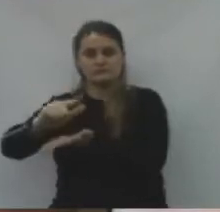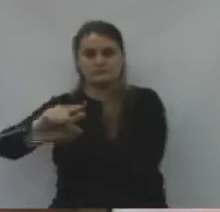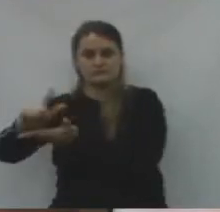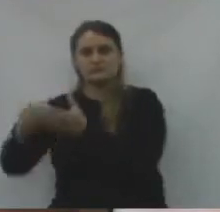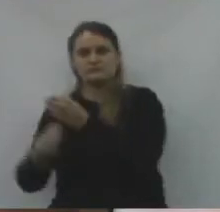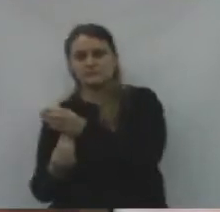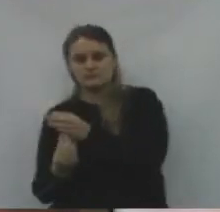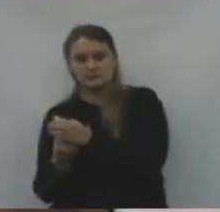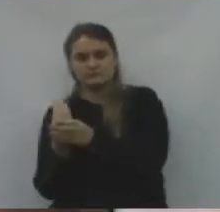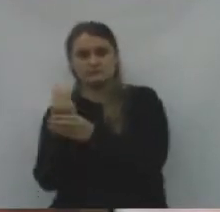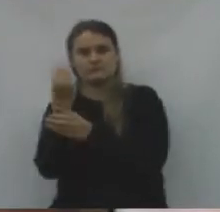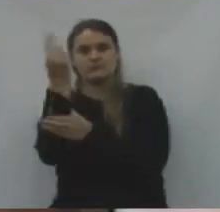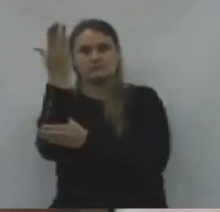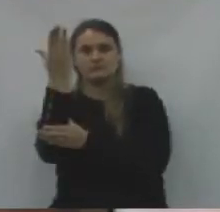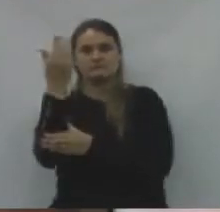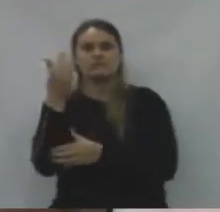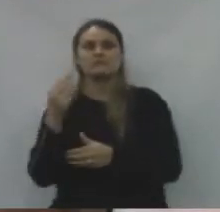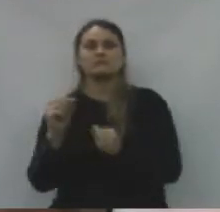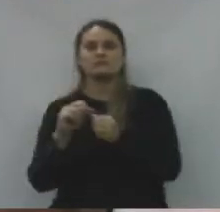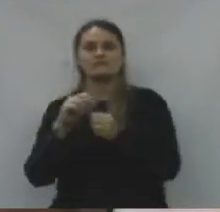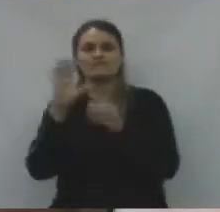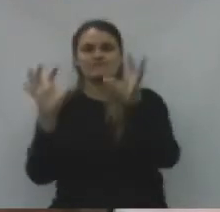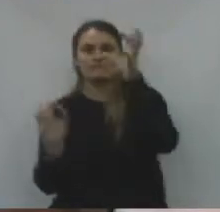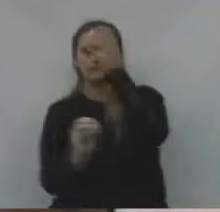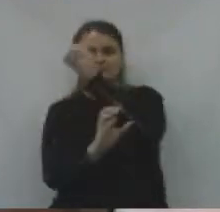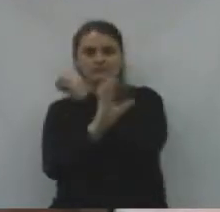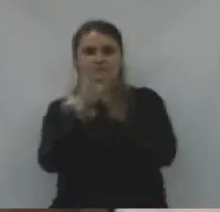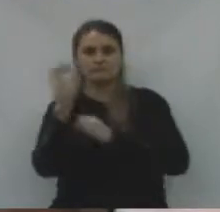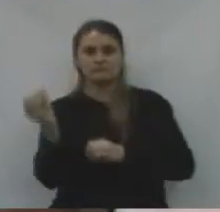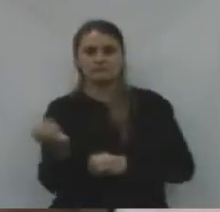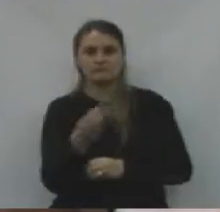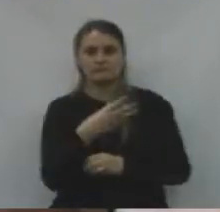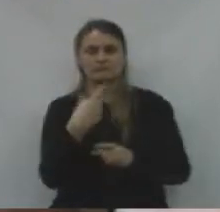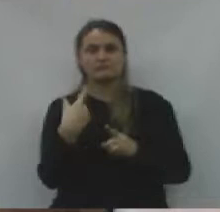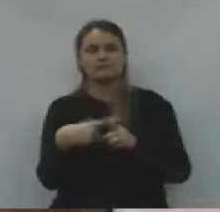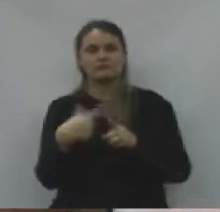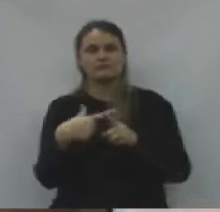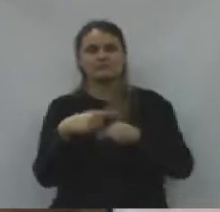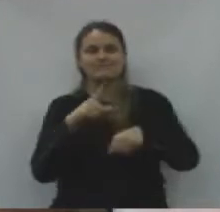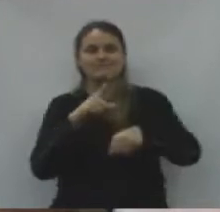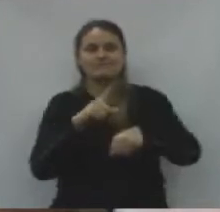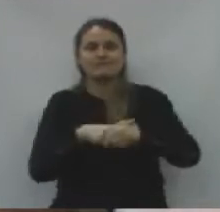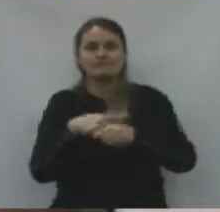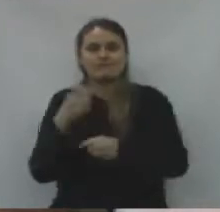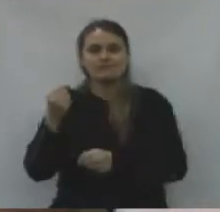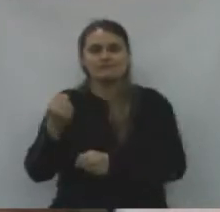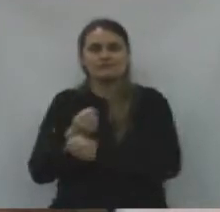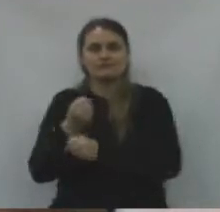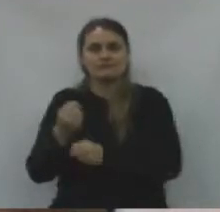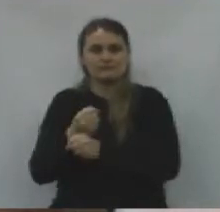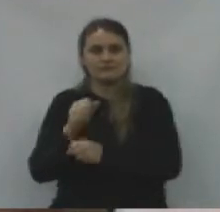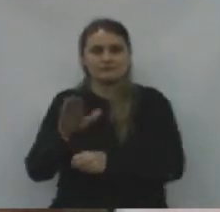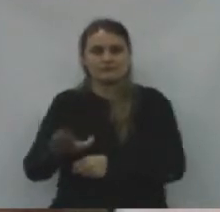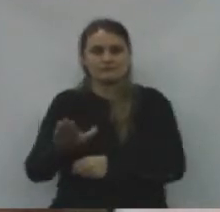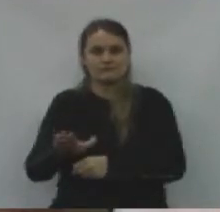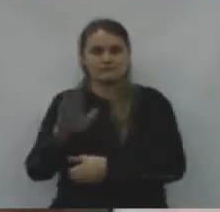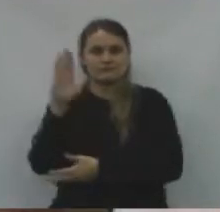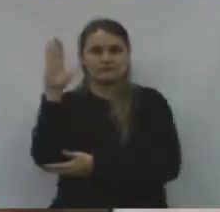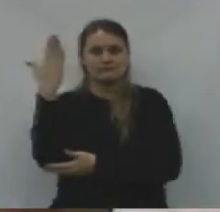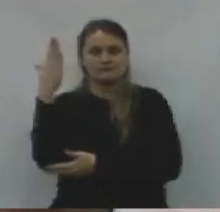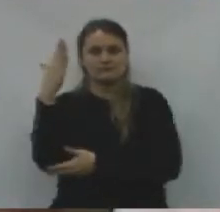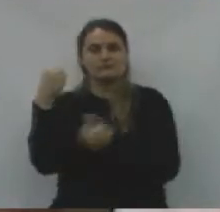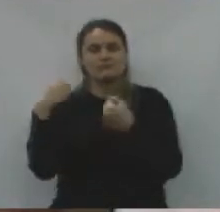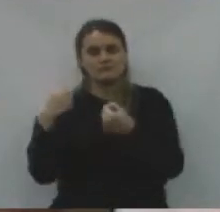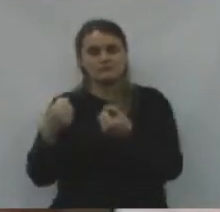novamente formando um círculo novo porque a quebra da dormência das ementas bracatinga é dado pela